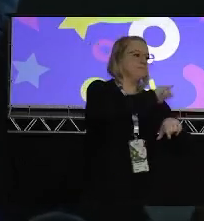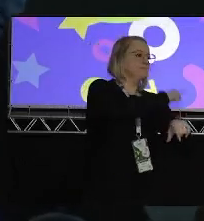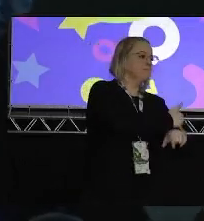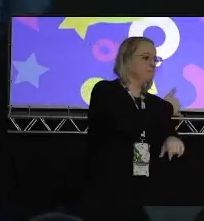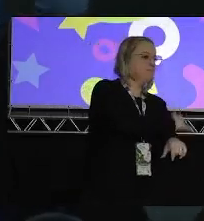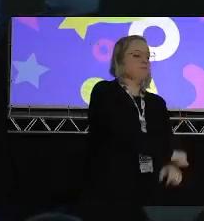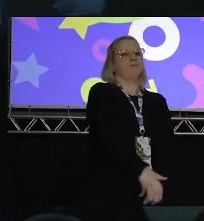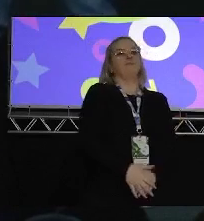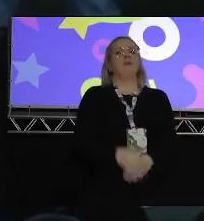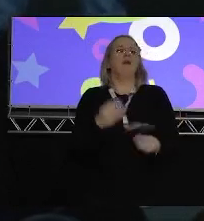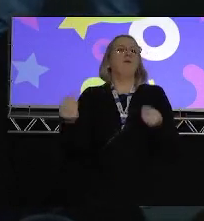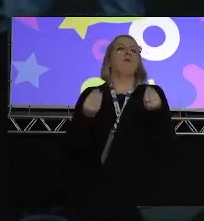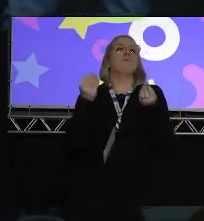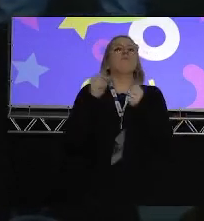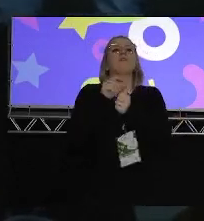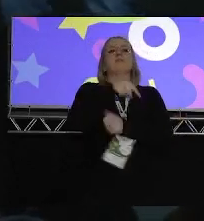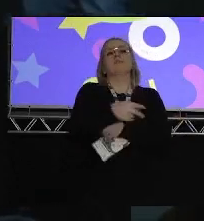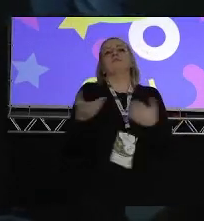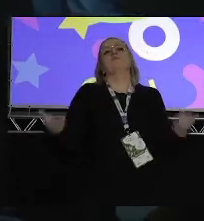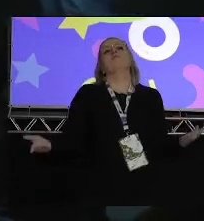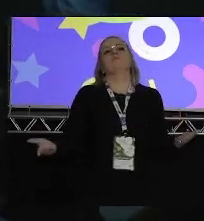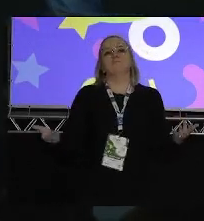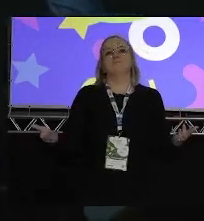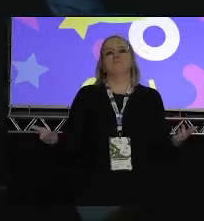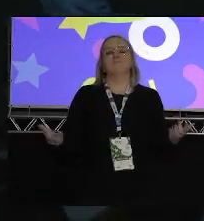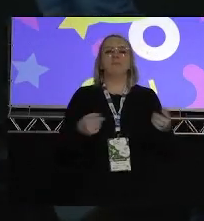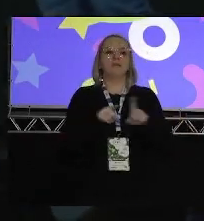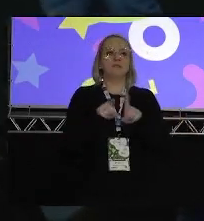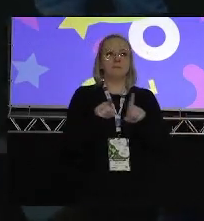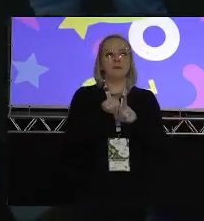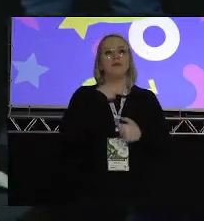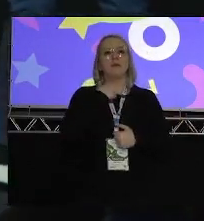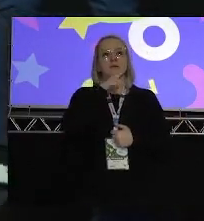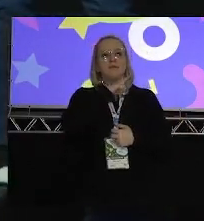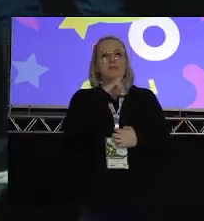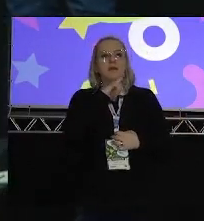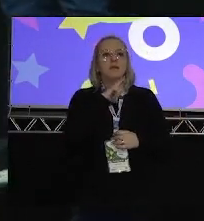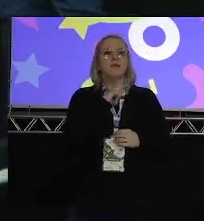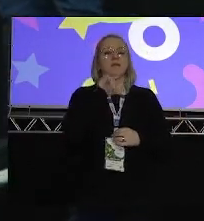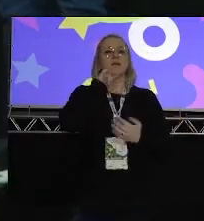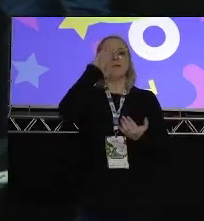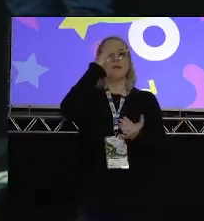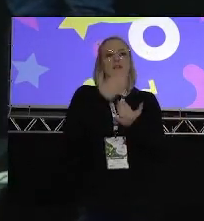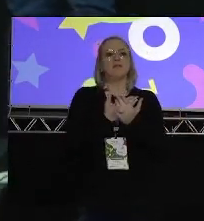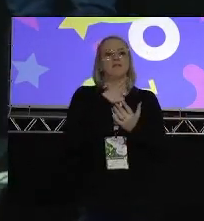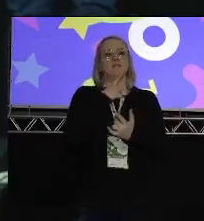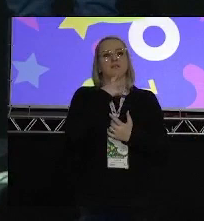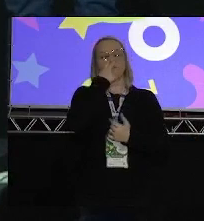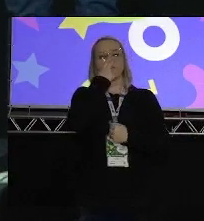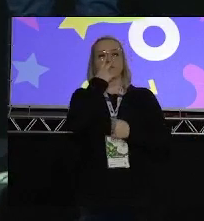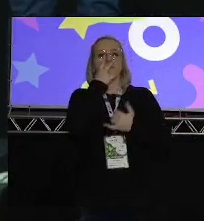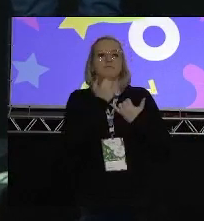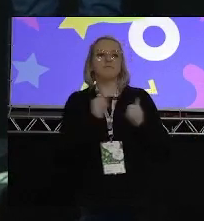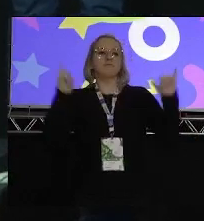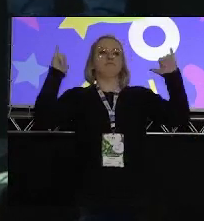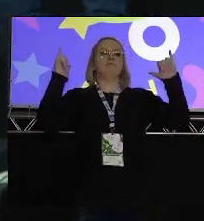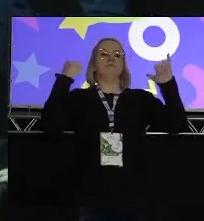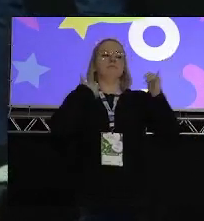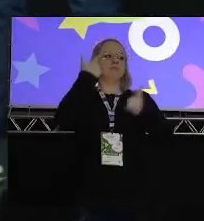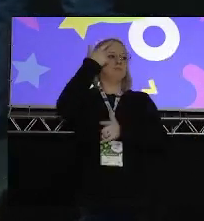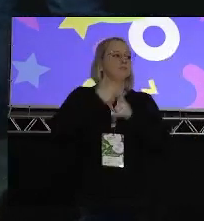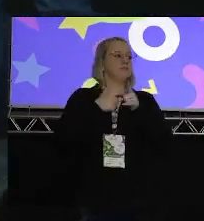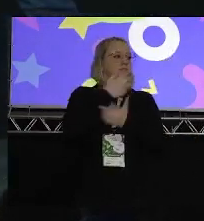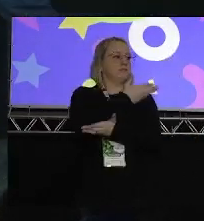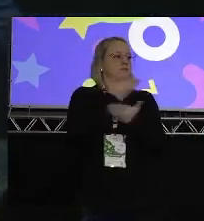estratégia. Tá, mas como é que eu faço isso? E, de fato, eu tenho aqui, eu acredito, que um case muito interessante para estar compartilhando com